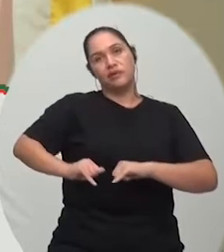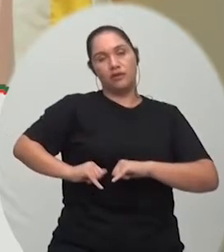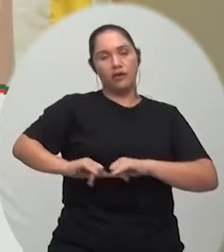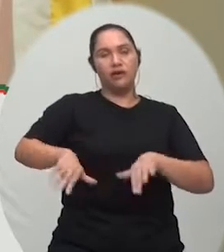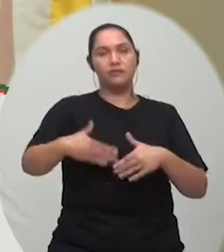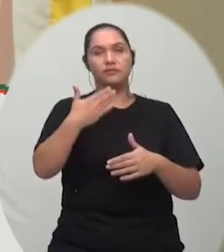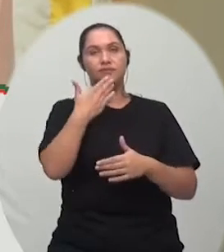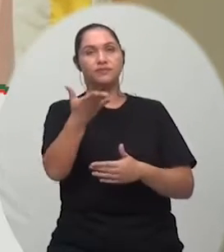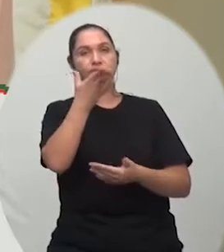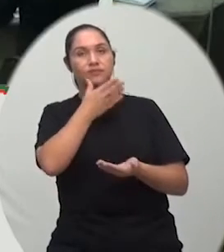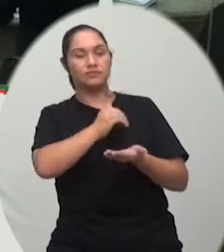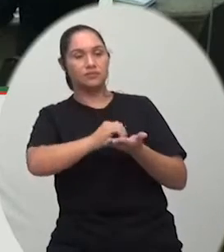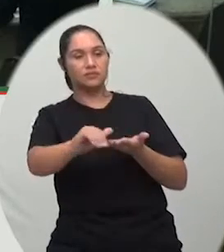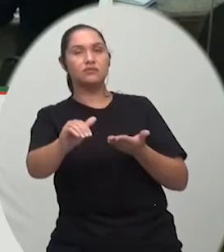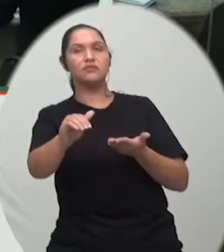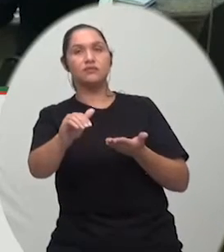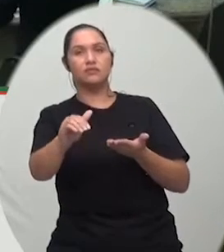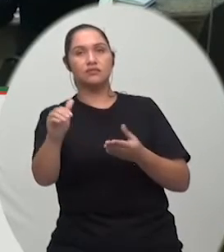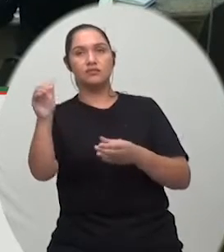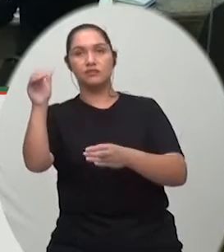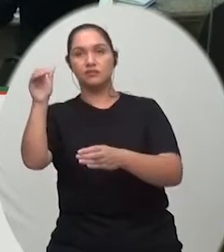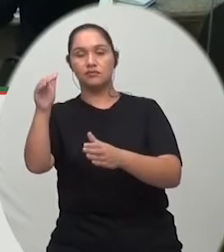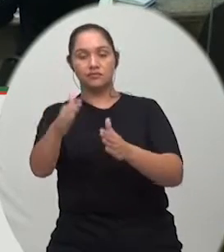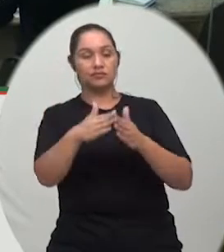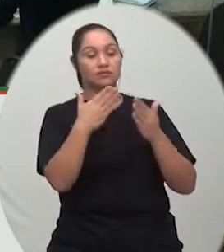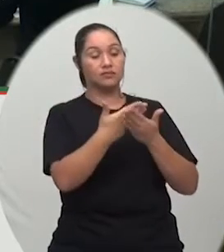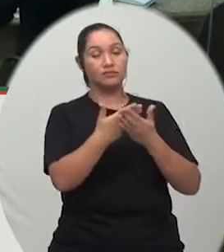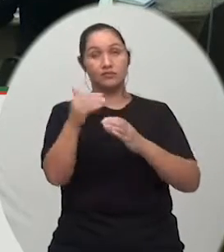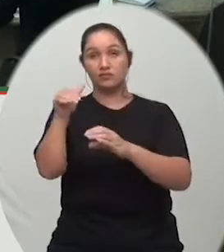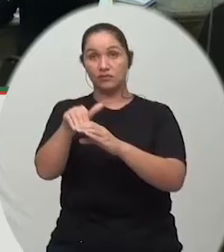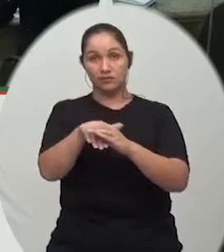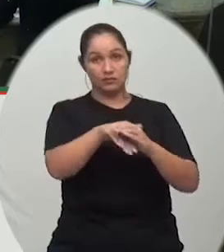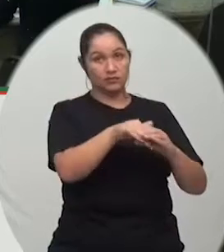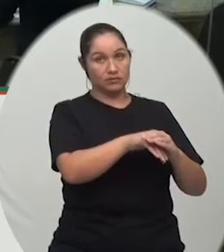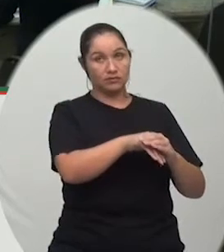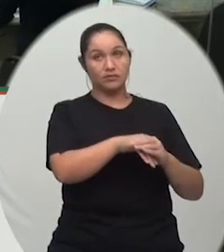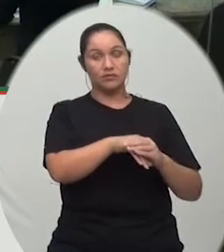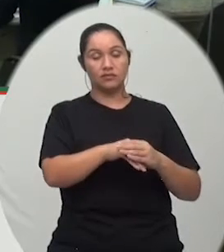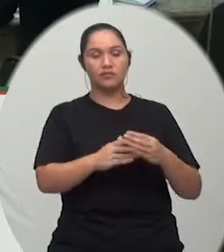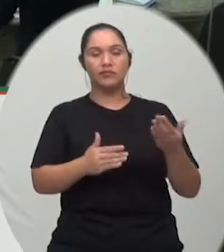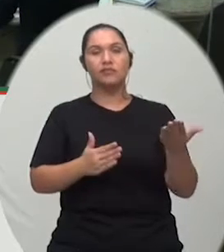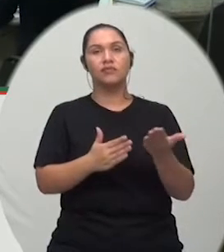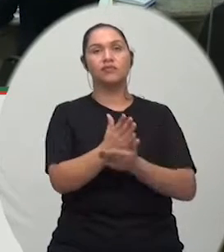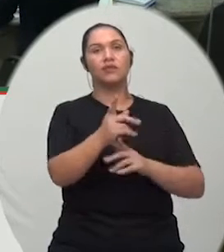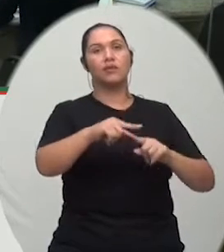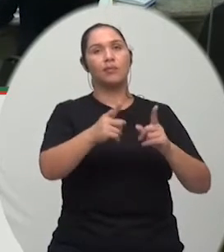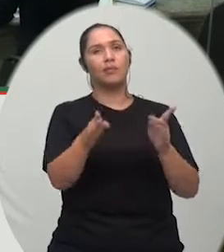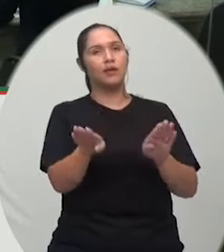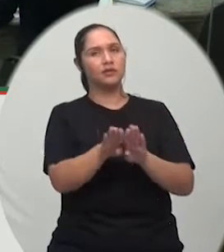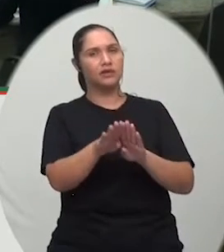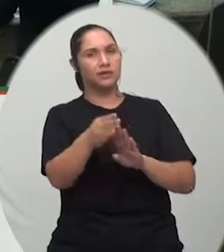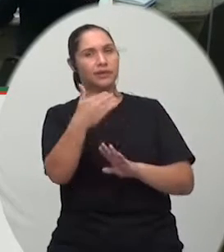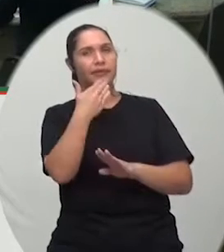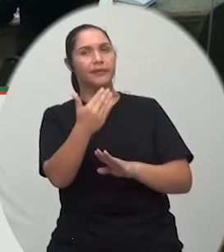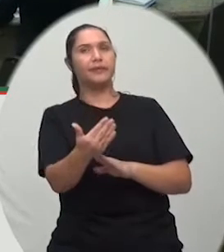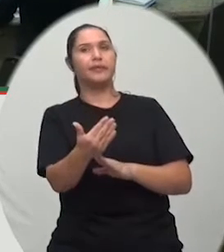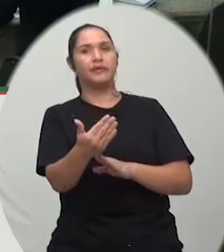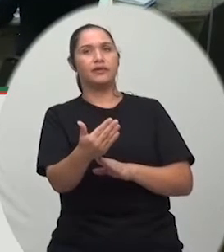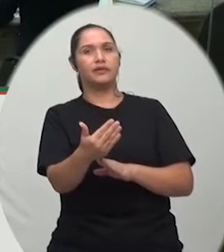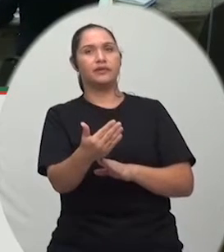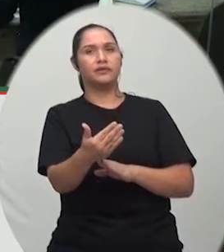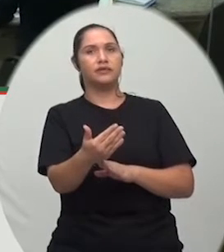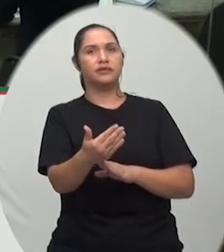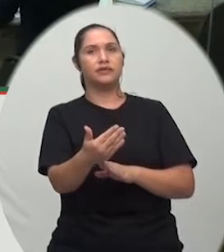vereadores a aprovação desse requerimento, mas peço também ao governo municipal que tenha um olhar para os bairros